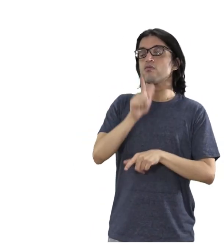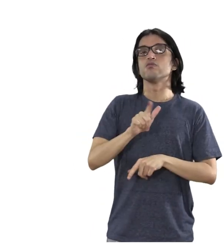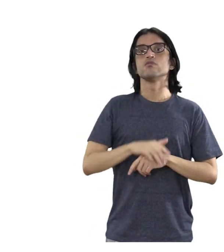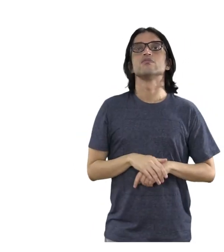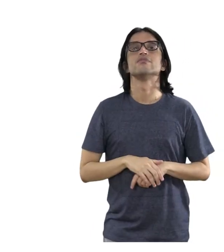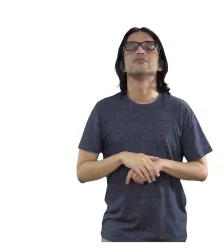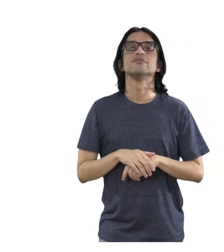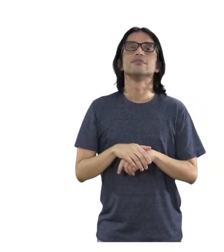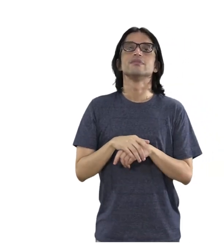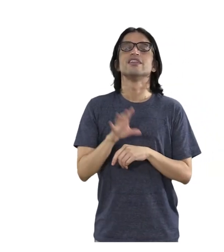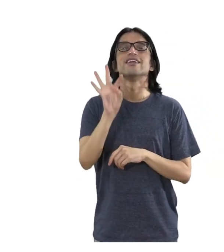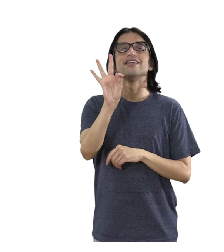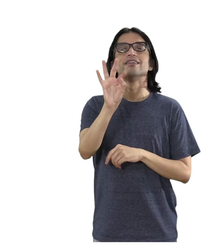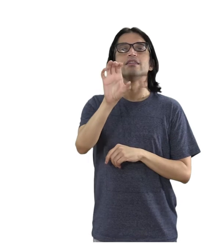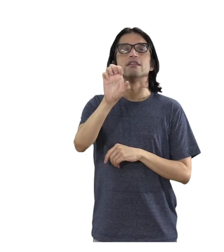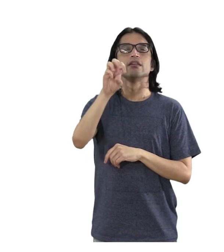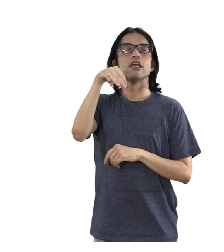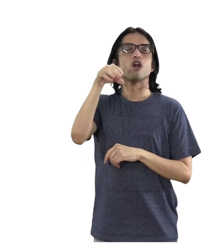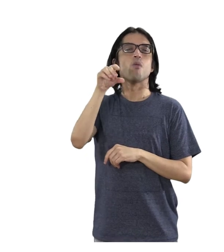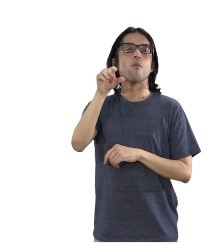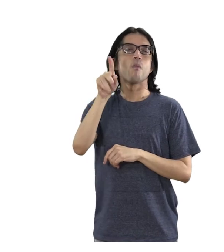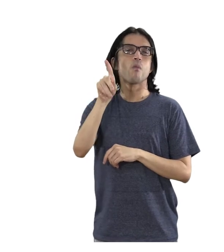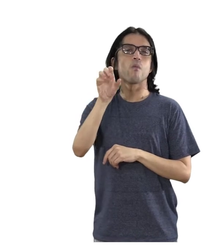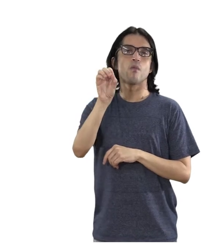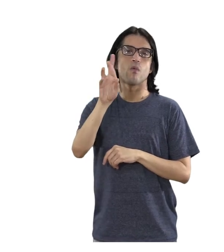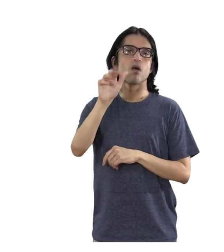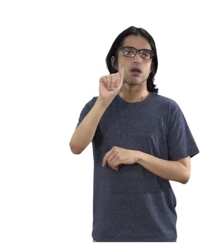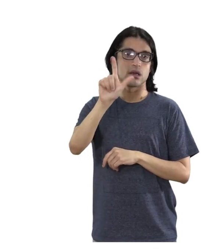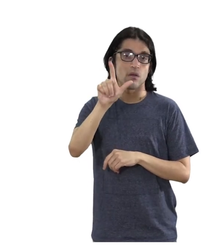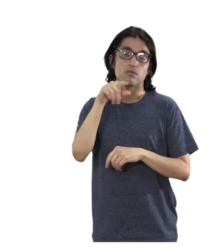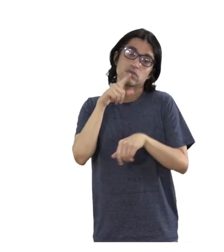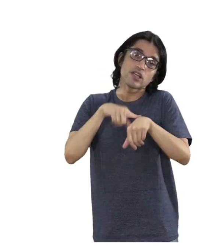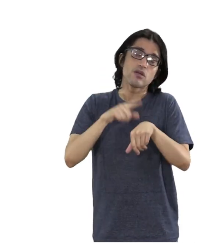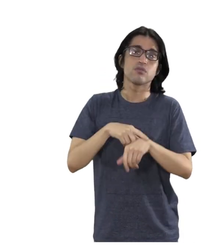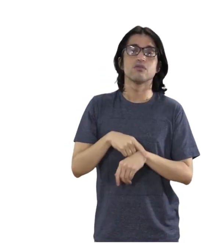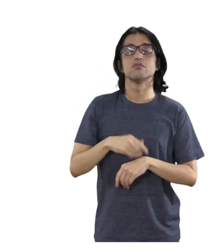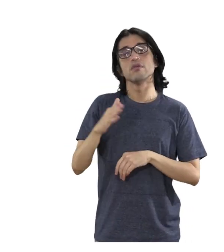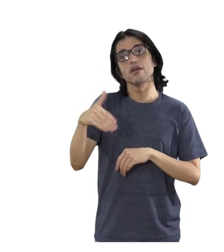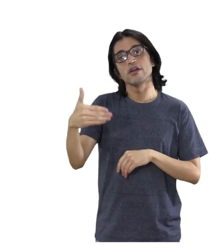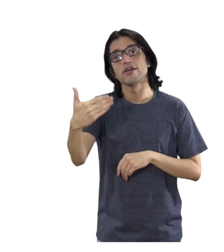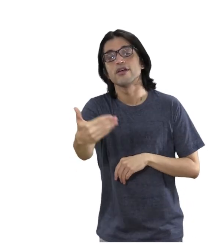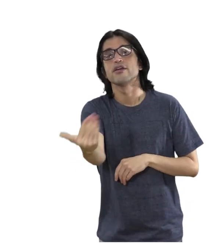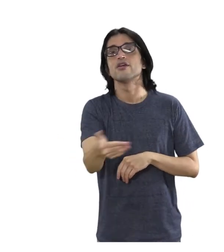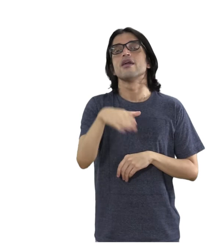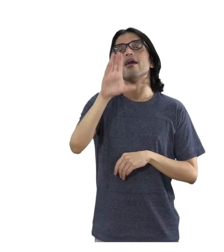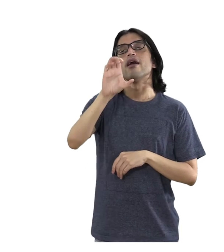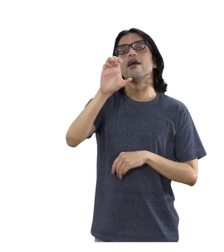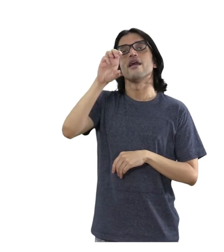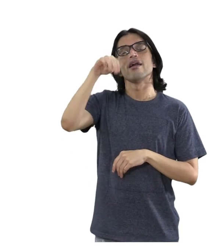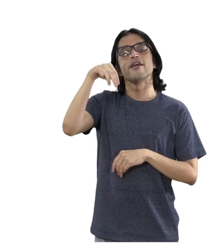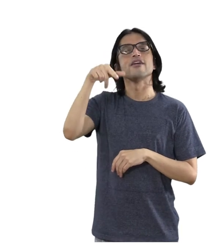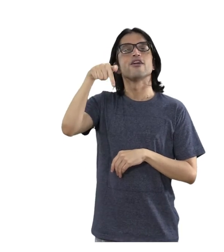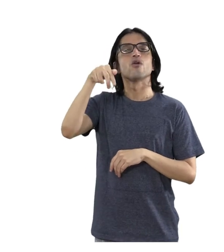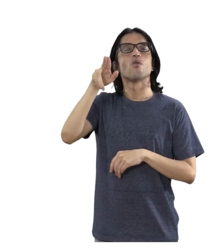Adverbial temporal exprime circunstância de tempo. São elas: enquanto, quando,